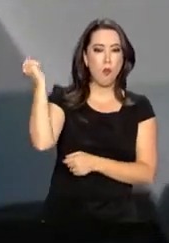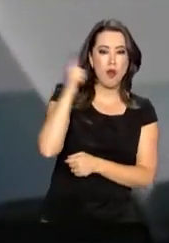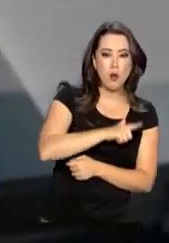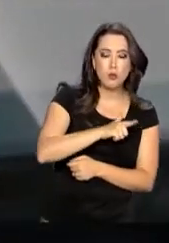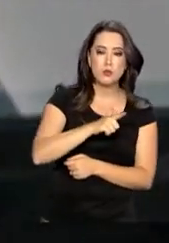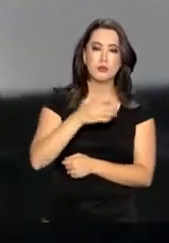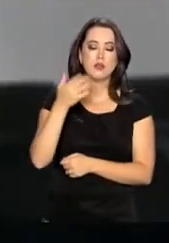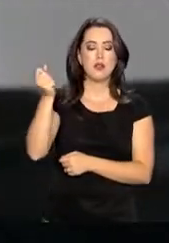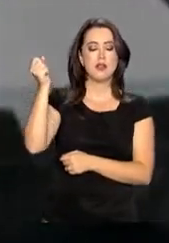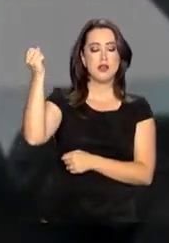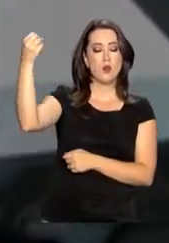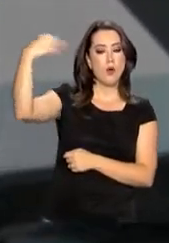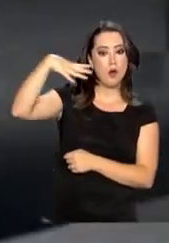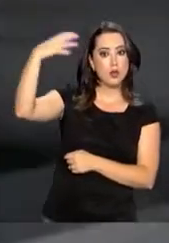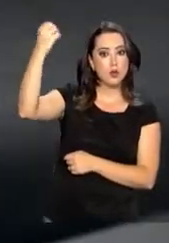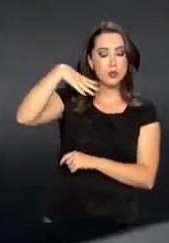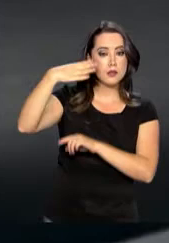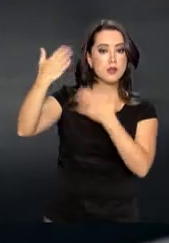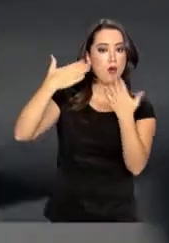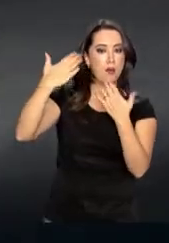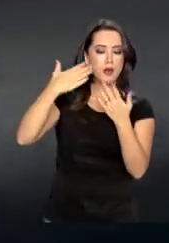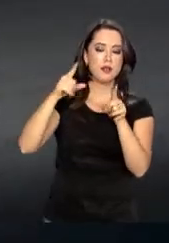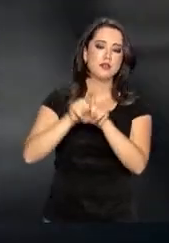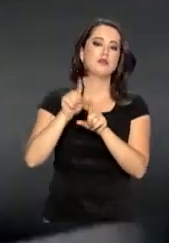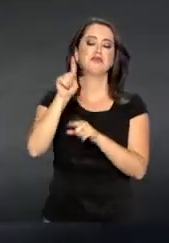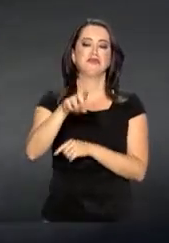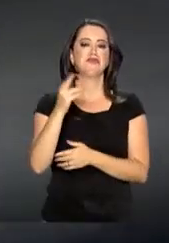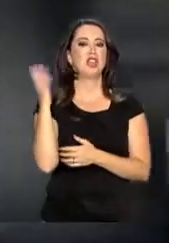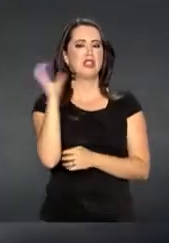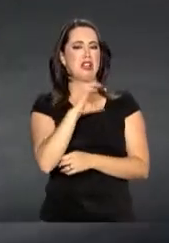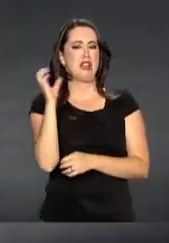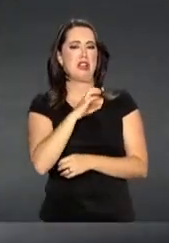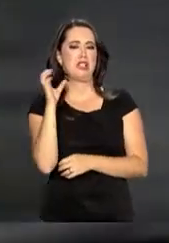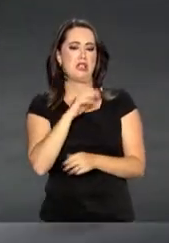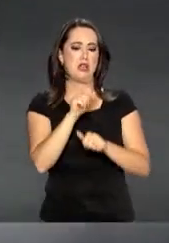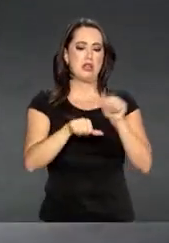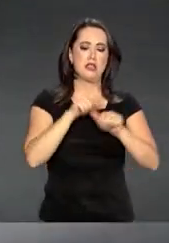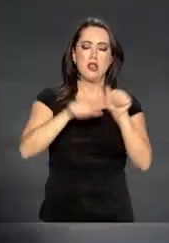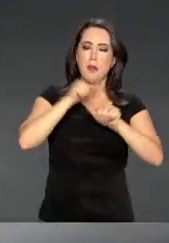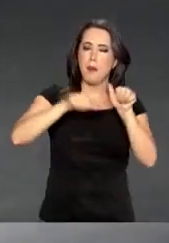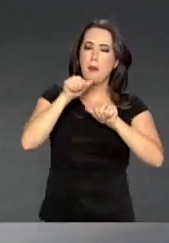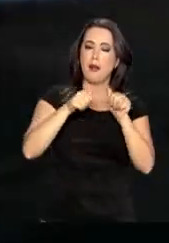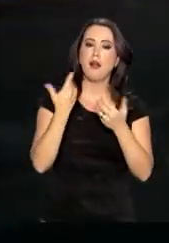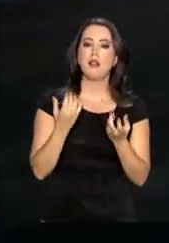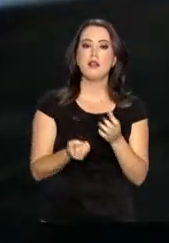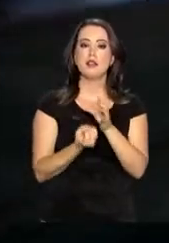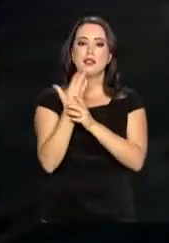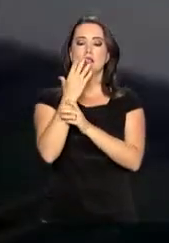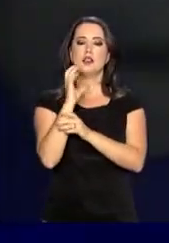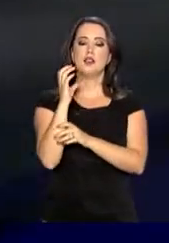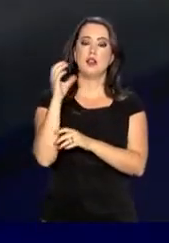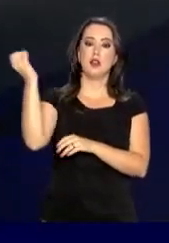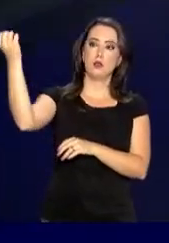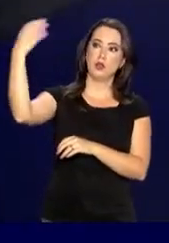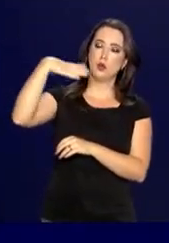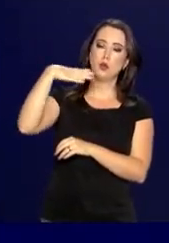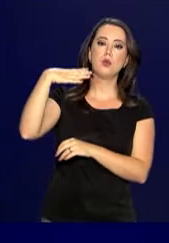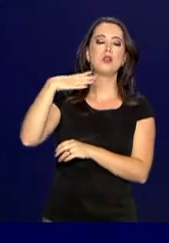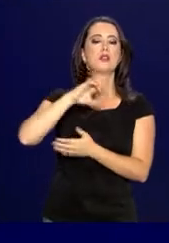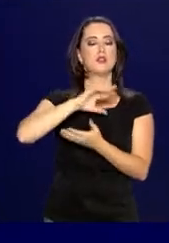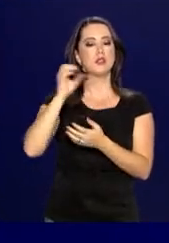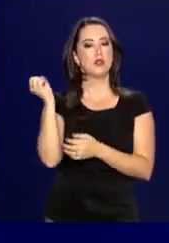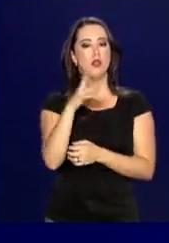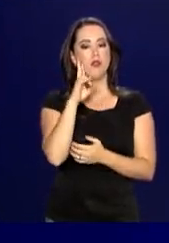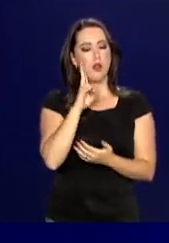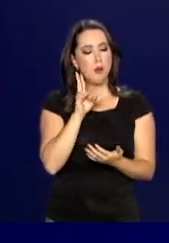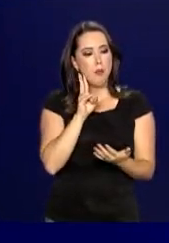por segundo. Acelerar dessa forma é importante para gerar o que os cientistas chamam de luz síncrotron, capaz de